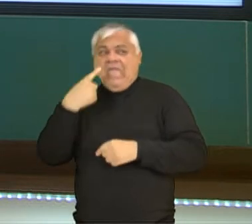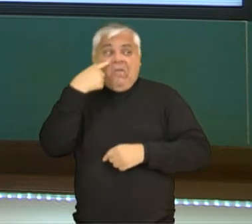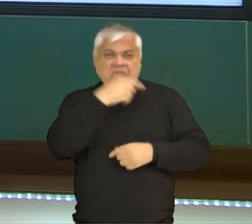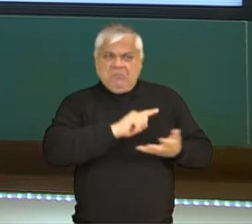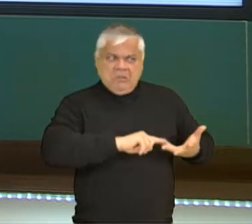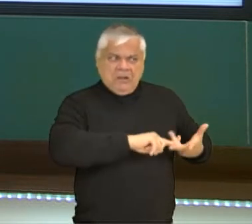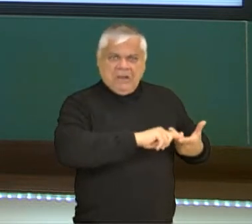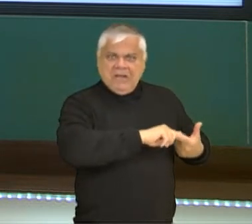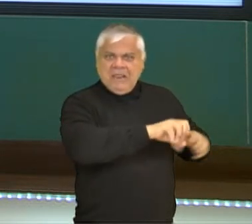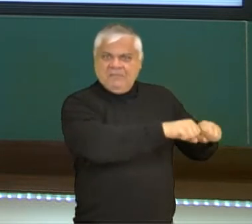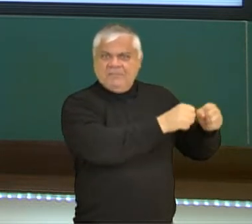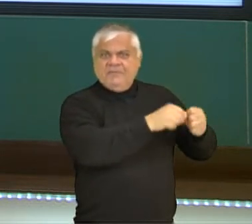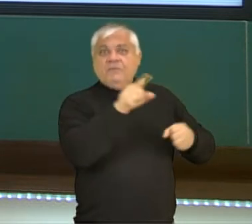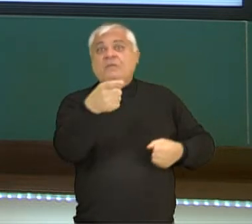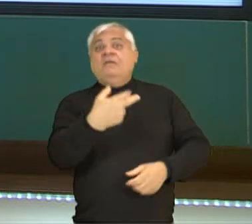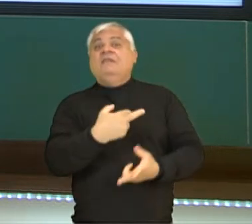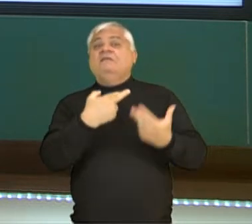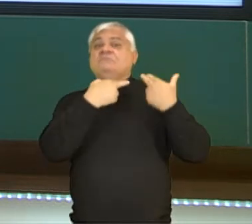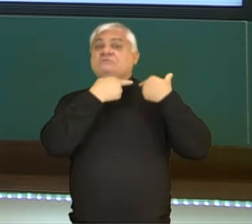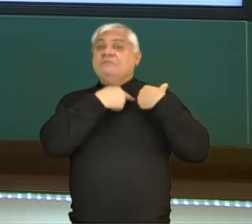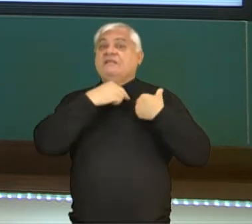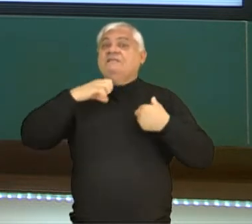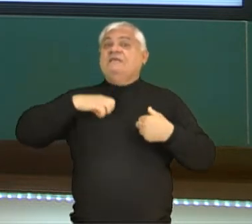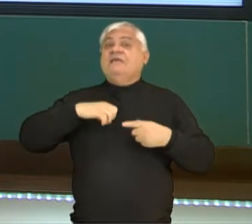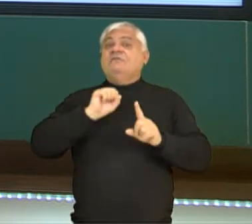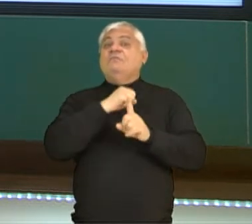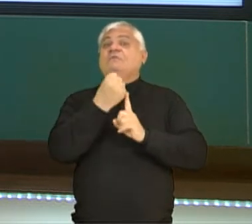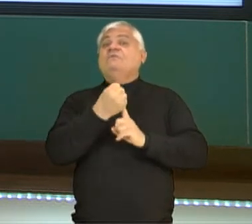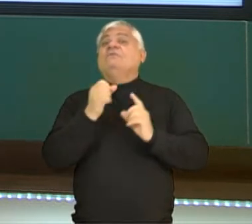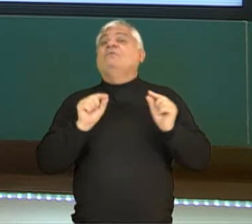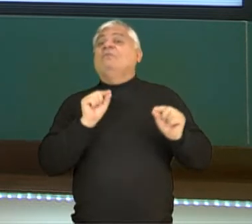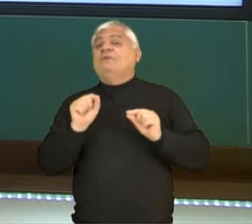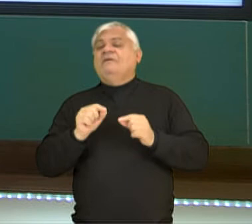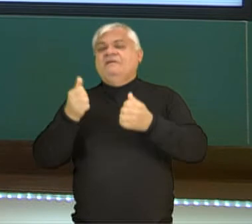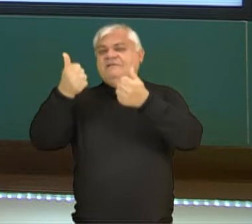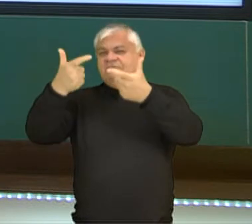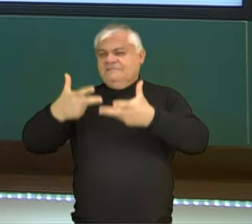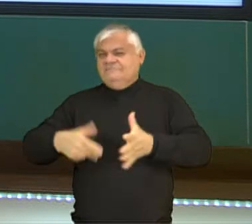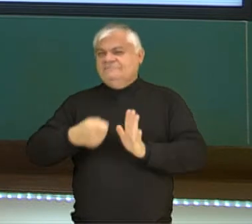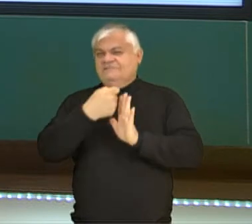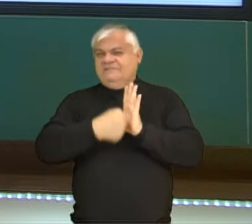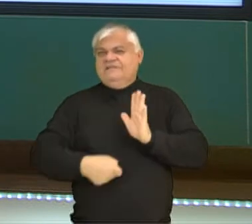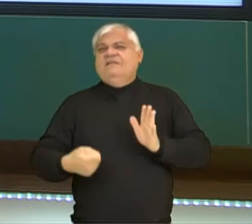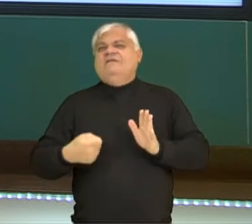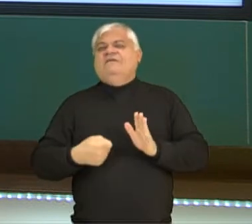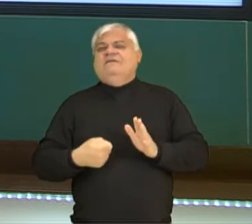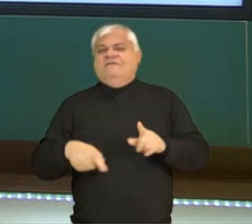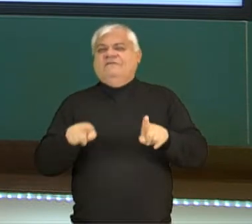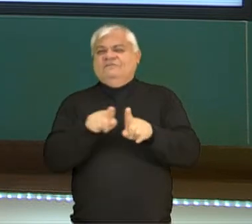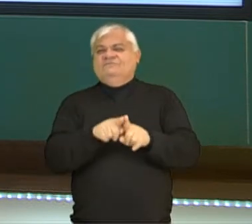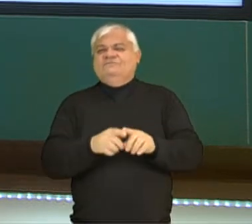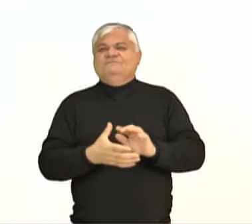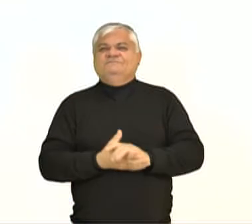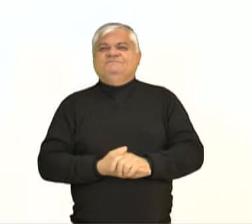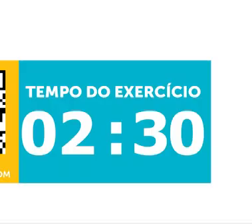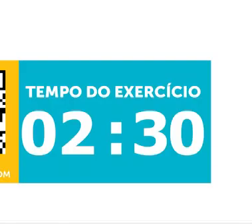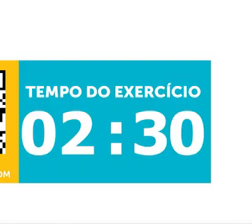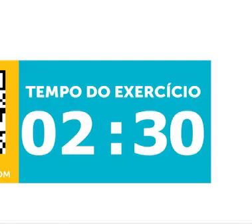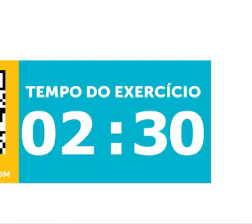ética, na responsabilidade, no comportamento social adequado? Escreva a sua resposta e a gente vem fazer a correção.